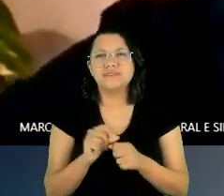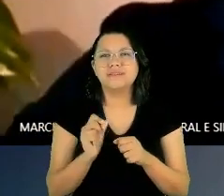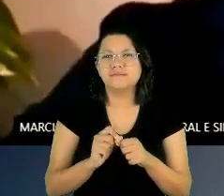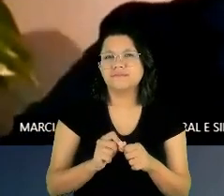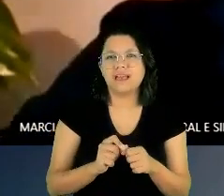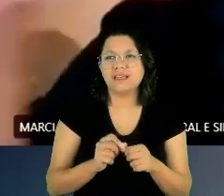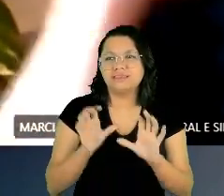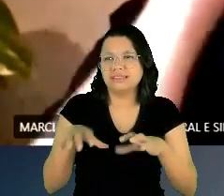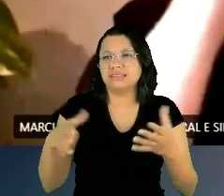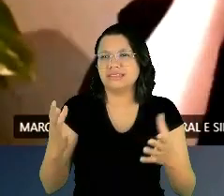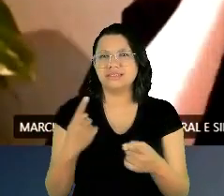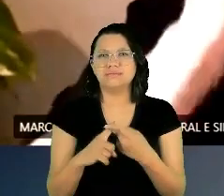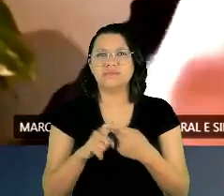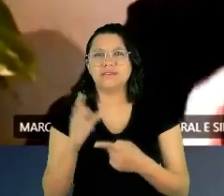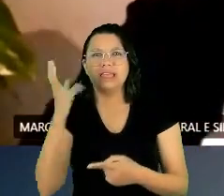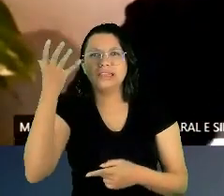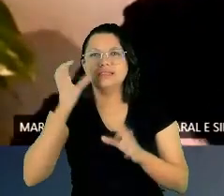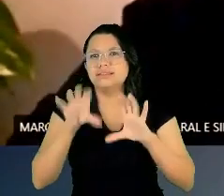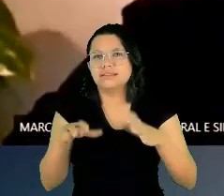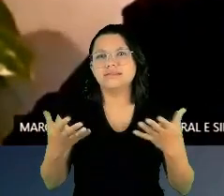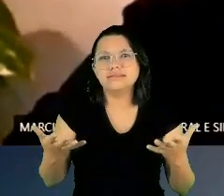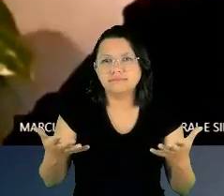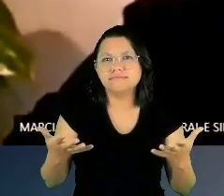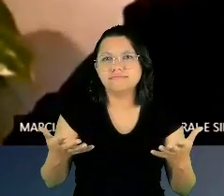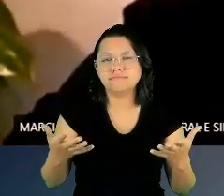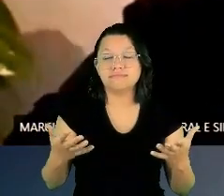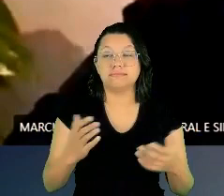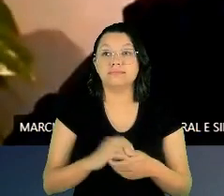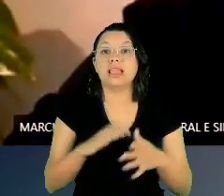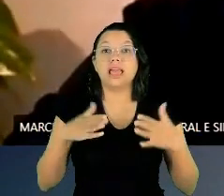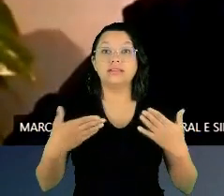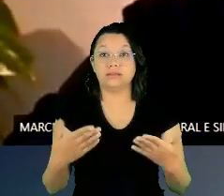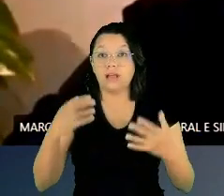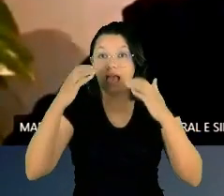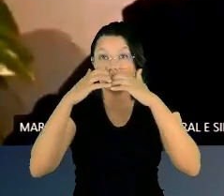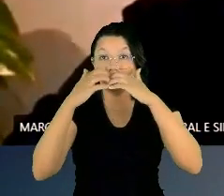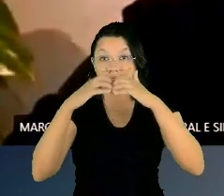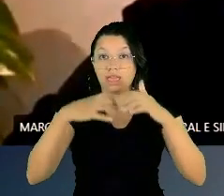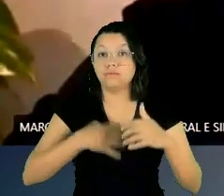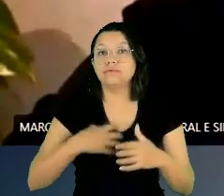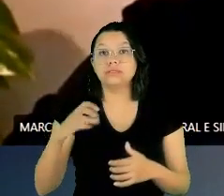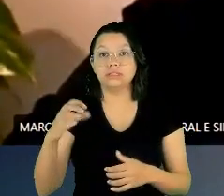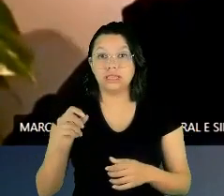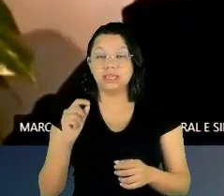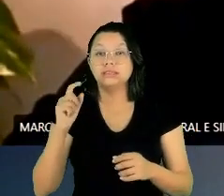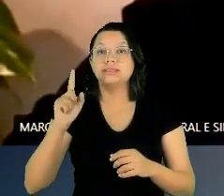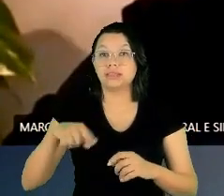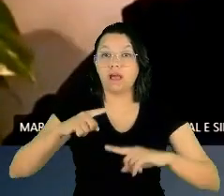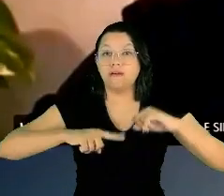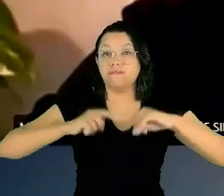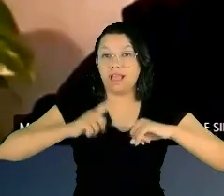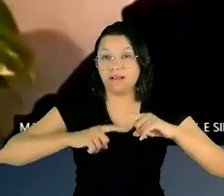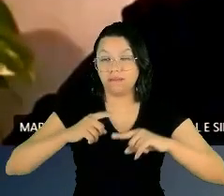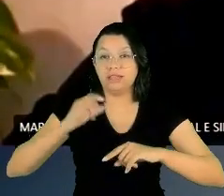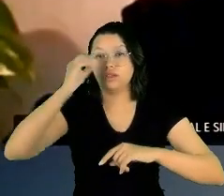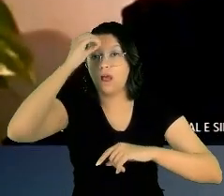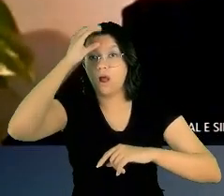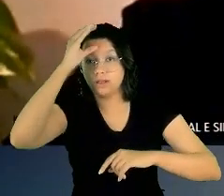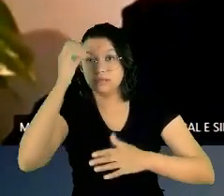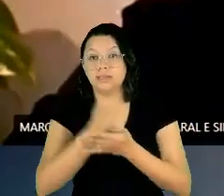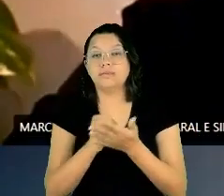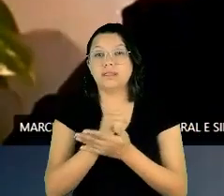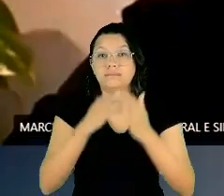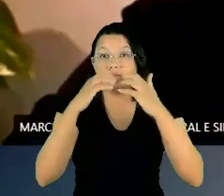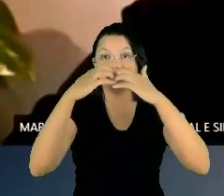Por que a gente faz as coisas que a gente faz? Por que a gente decide da forma como a gente decide? Então, a neurociência, são essas ferramentas,